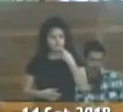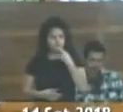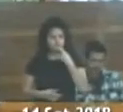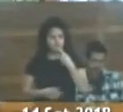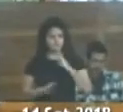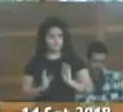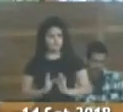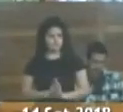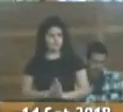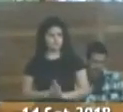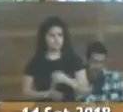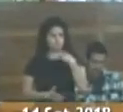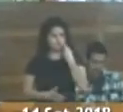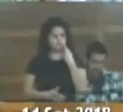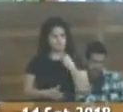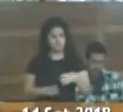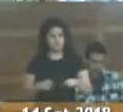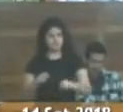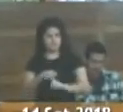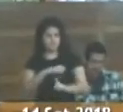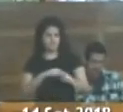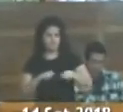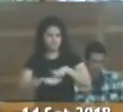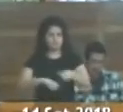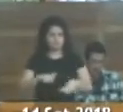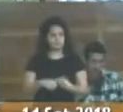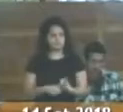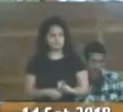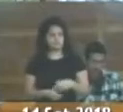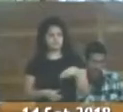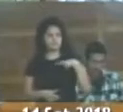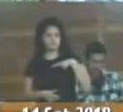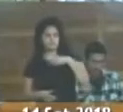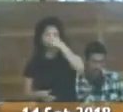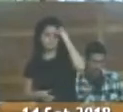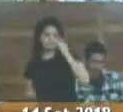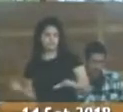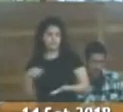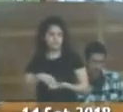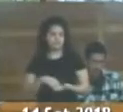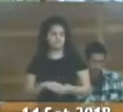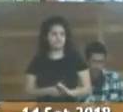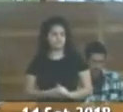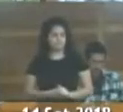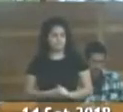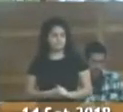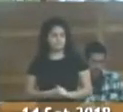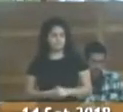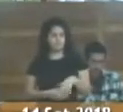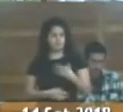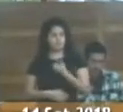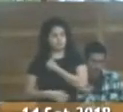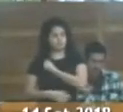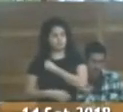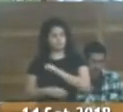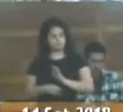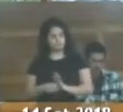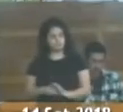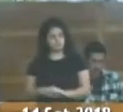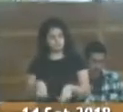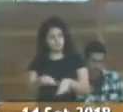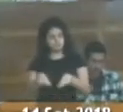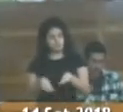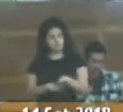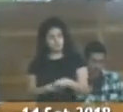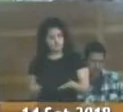mas alguém vai falar que a comunidade mudou e tem uma imensa gama que vem de fora? Por acaso, quantidade limitada de habitantes da Bahia que